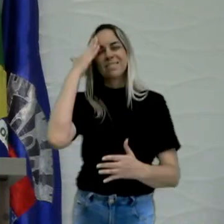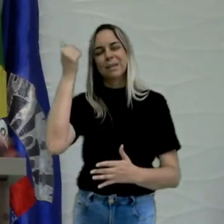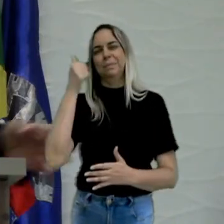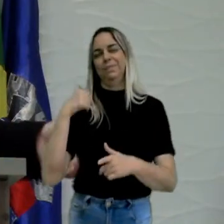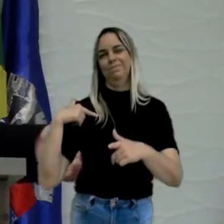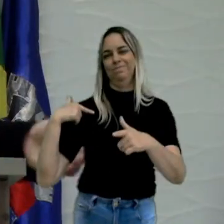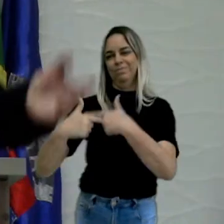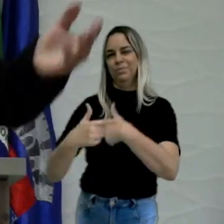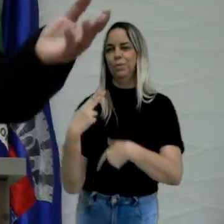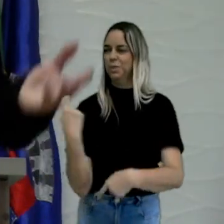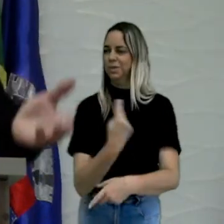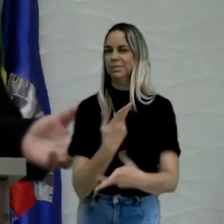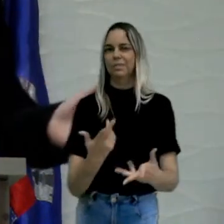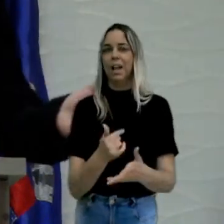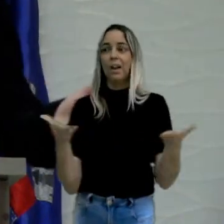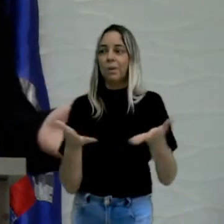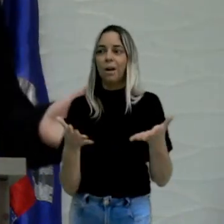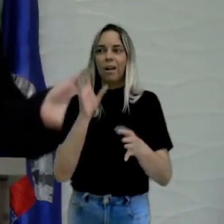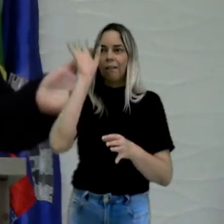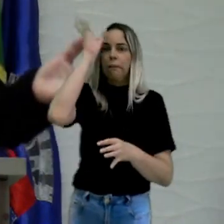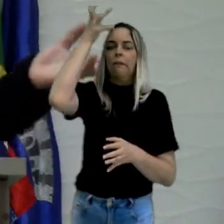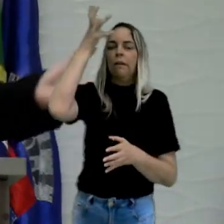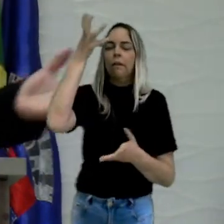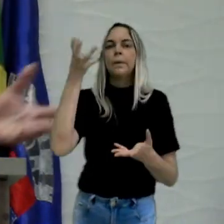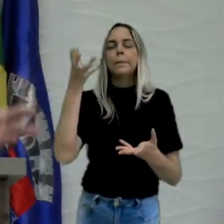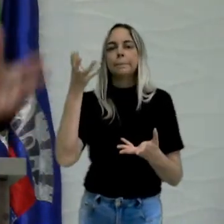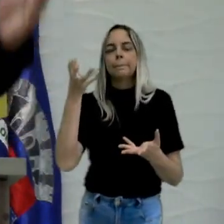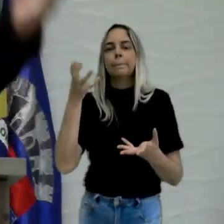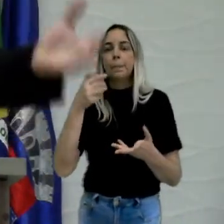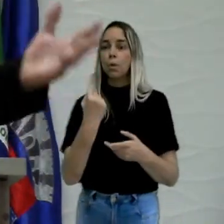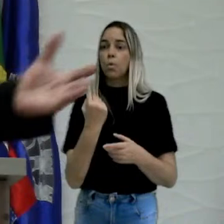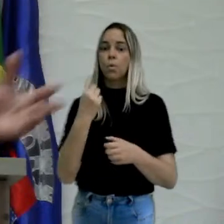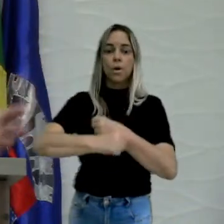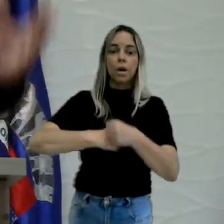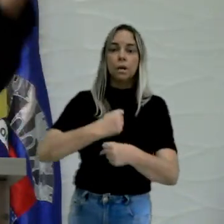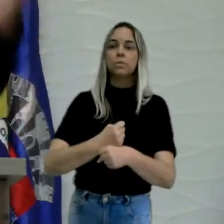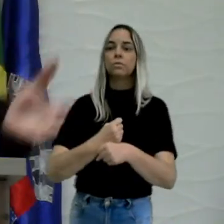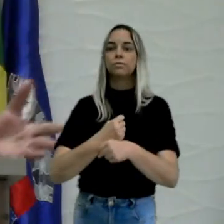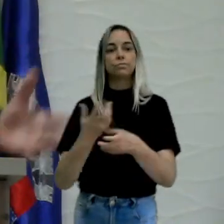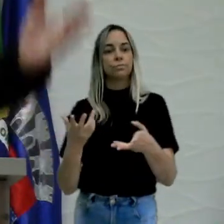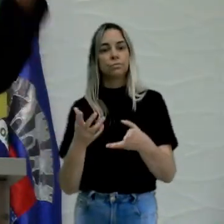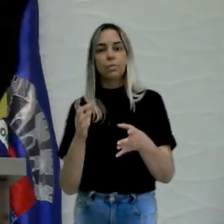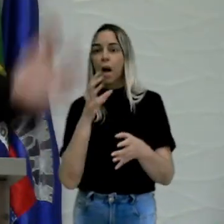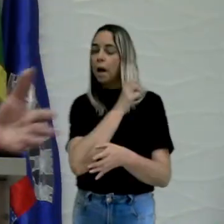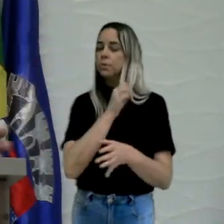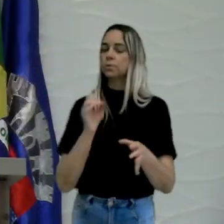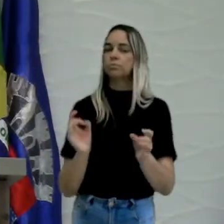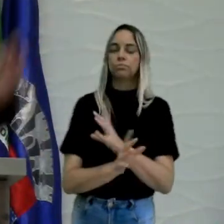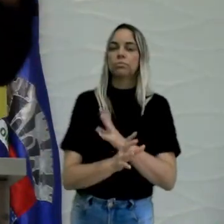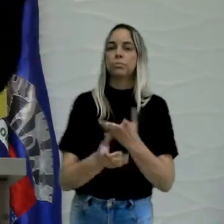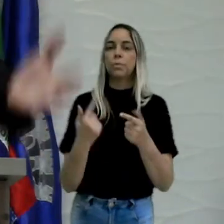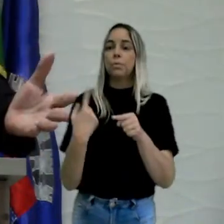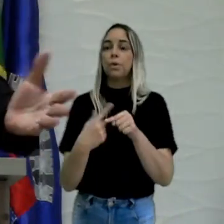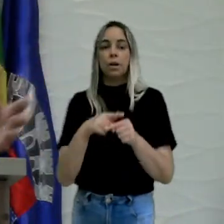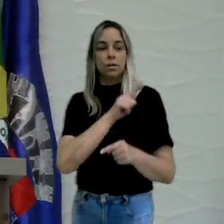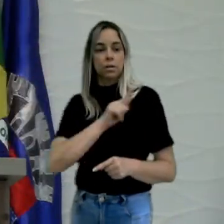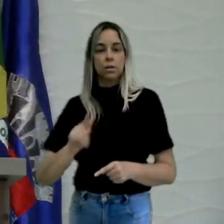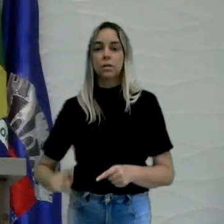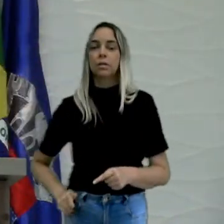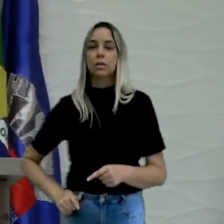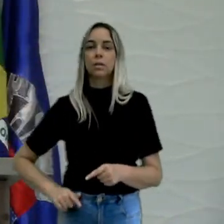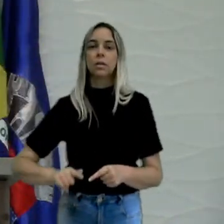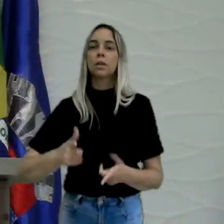Mas agora não. Agora tem que se resolver. Dentro de um ano tem que se resolver. Porque é Raquel Lira governadora e Débora